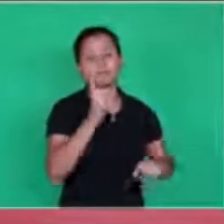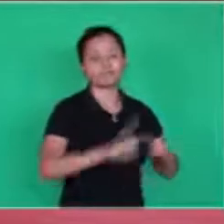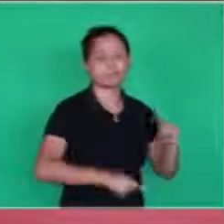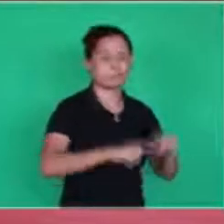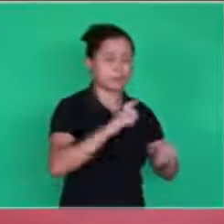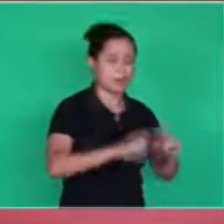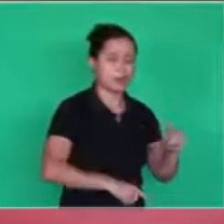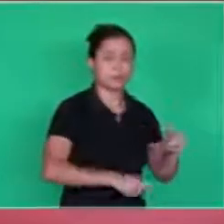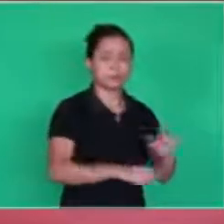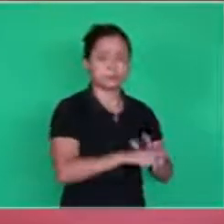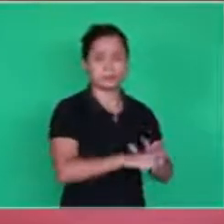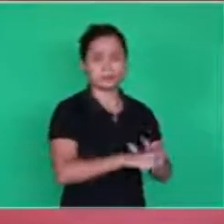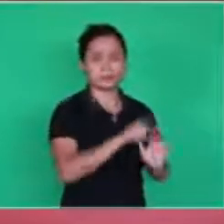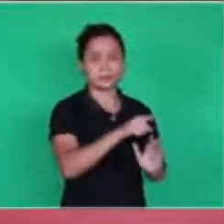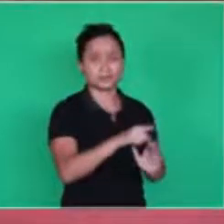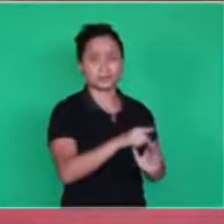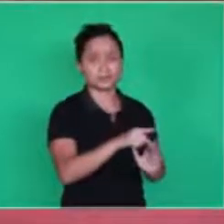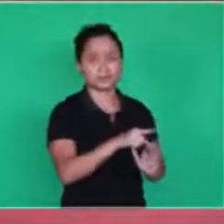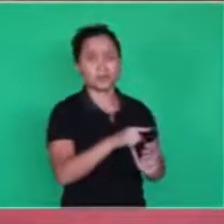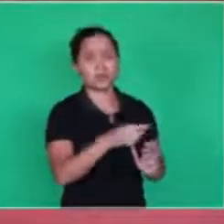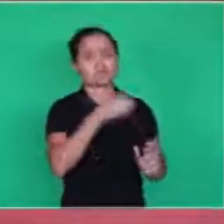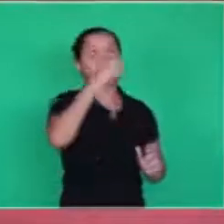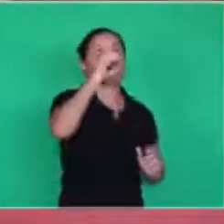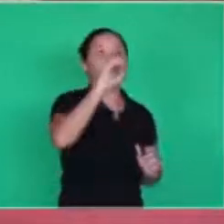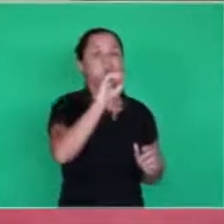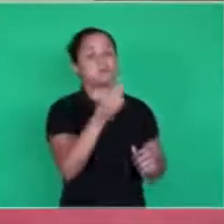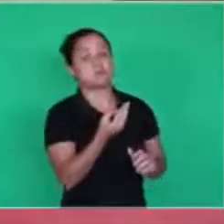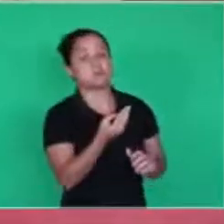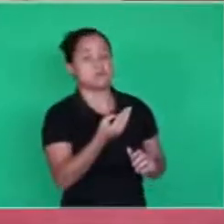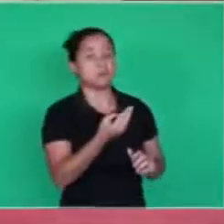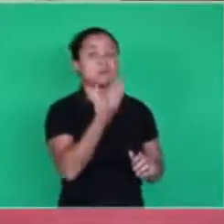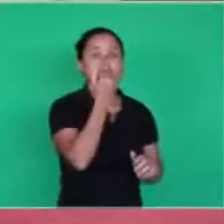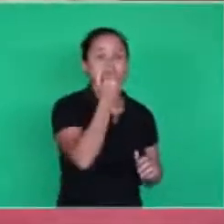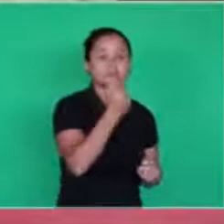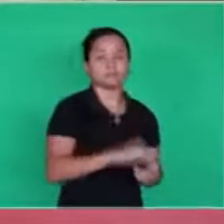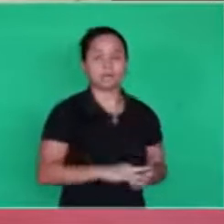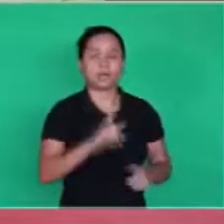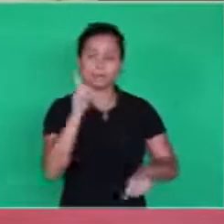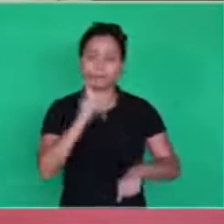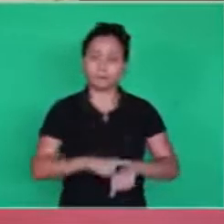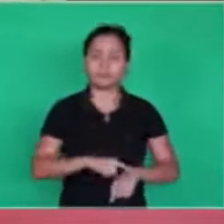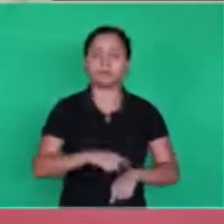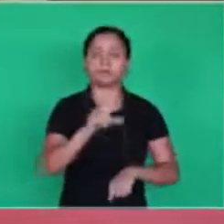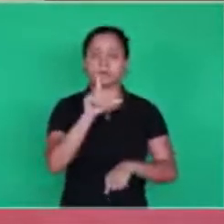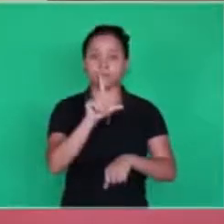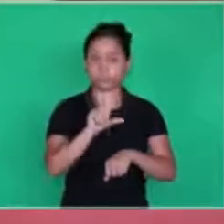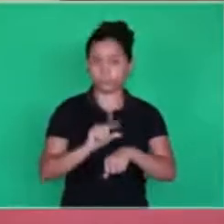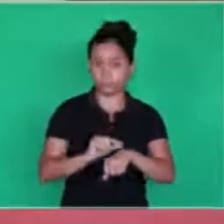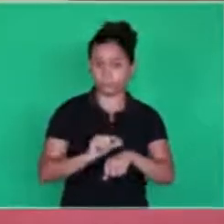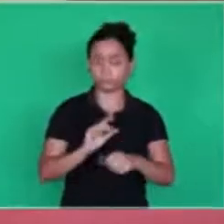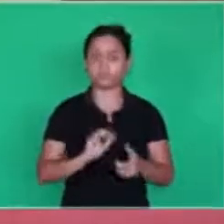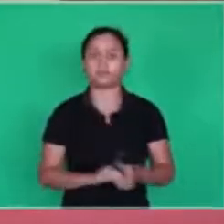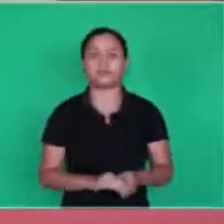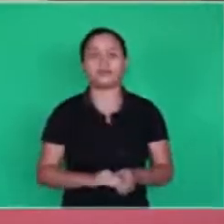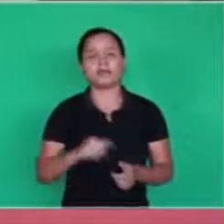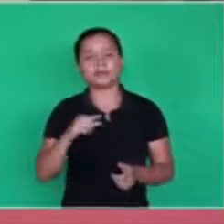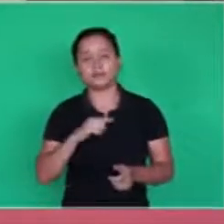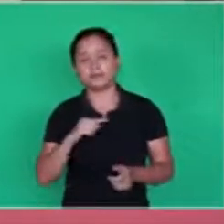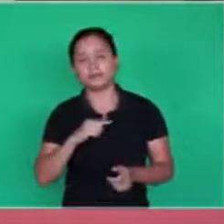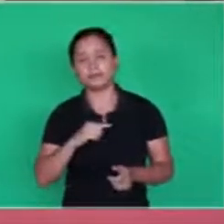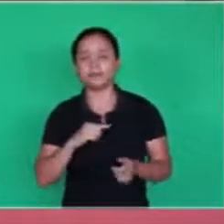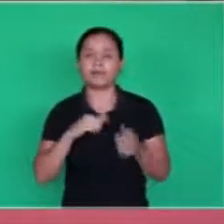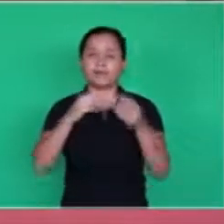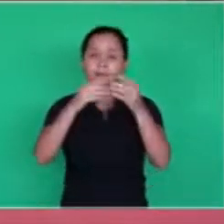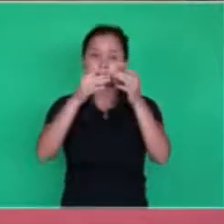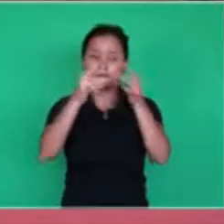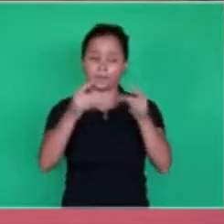comer aqui. O nosso tempo está se esgotando. Nós devemos ter muita coisa para falar, mas eu gostaria de deixar isso